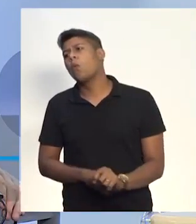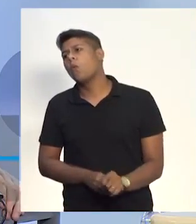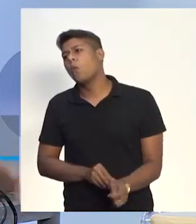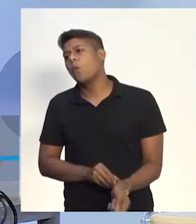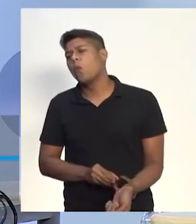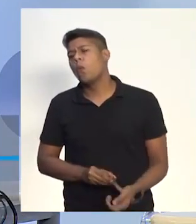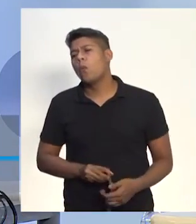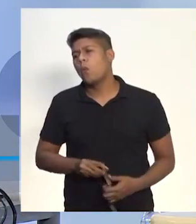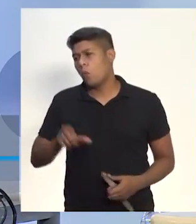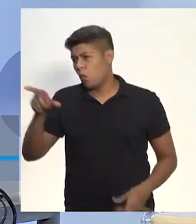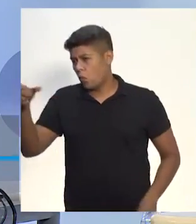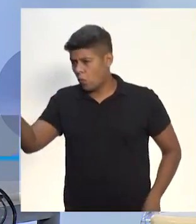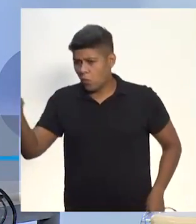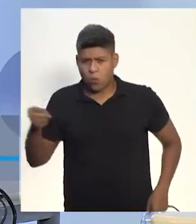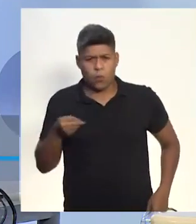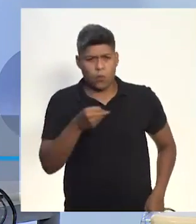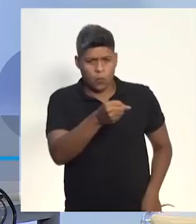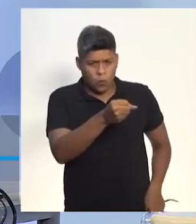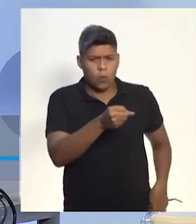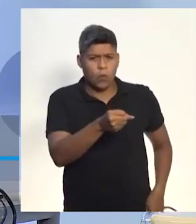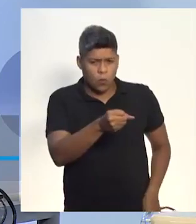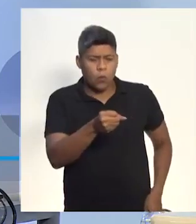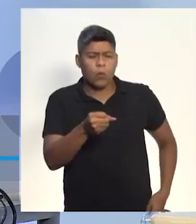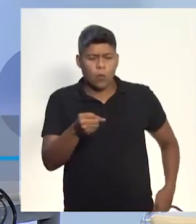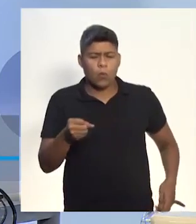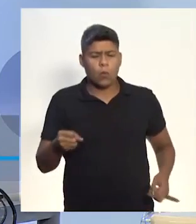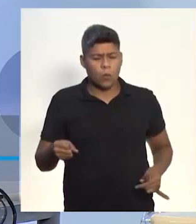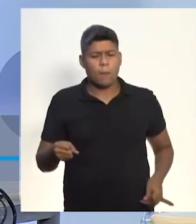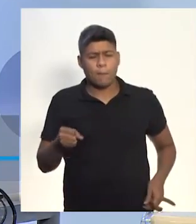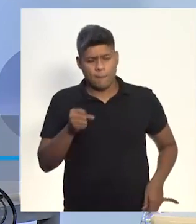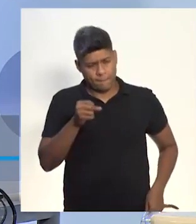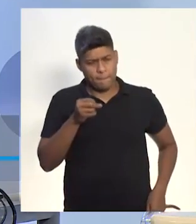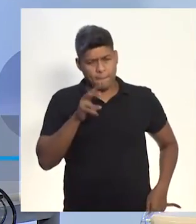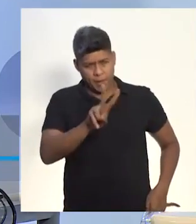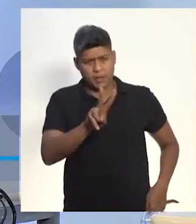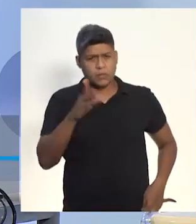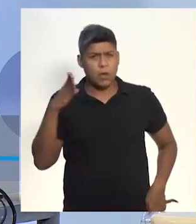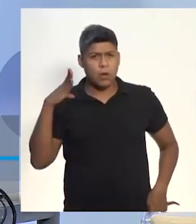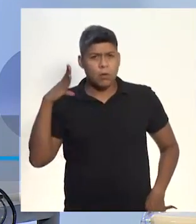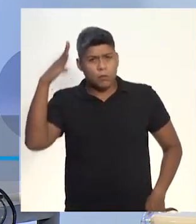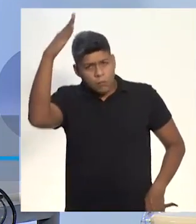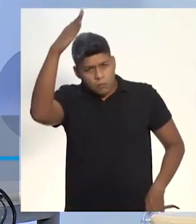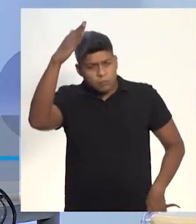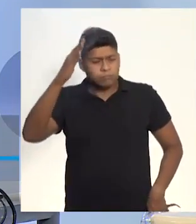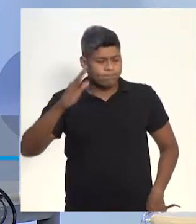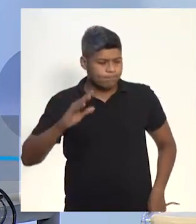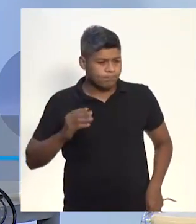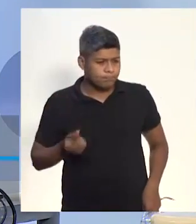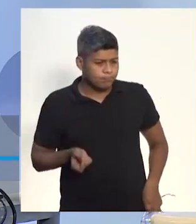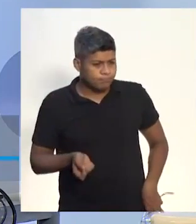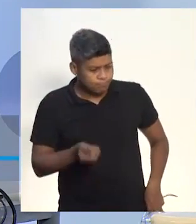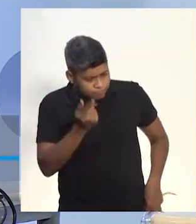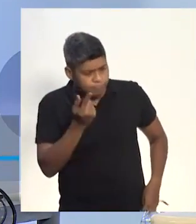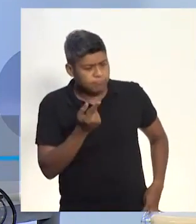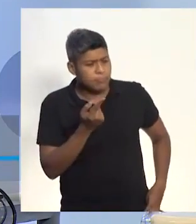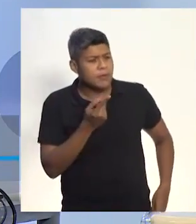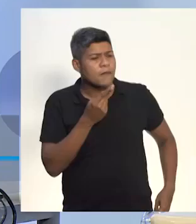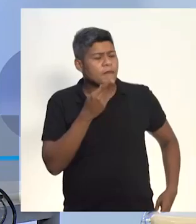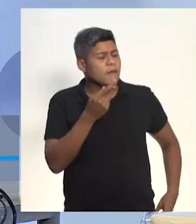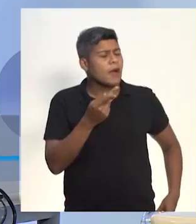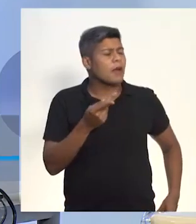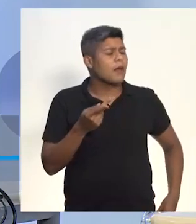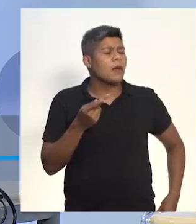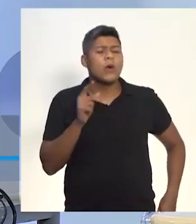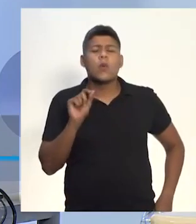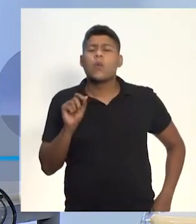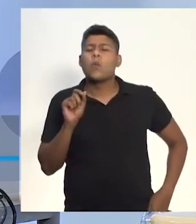prisão. Quando o bispo Miriel aparece na prisão e fala assim: